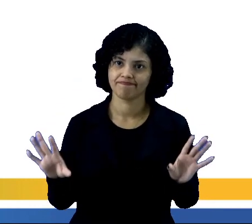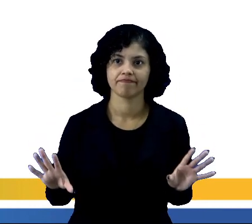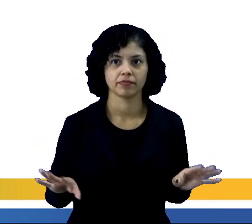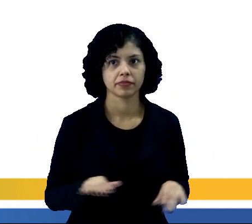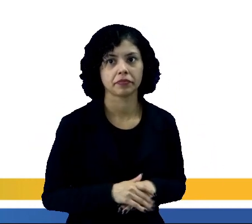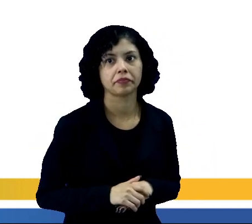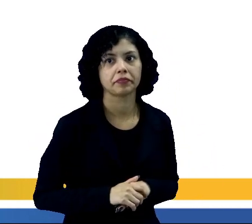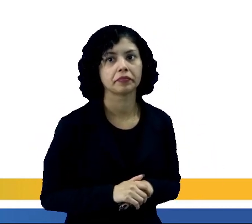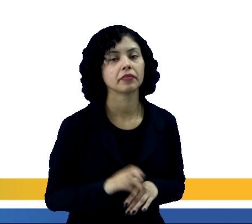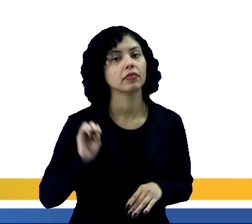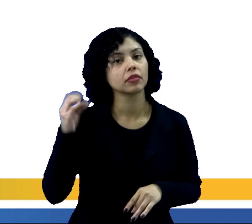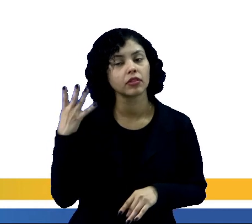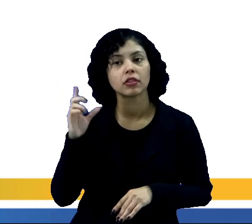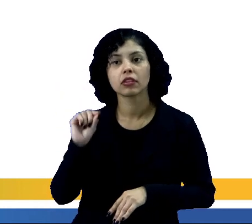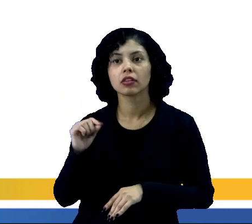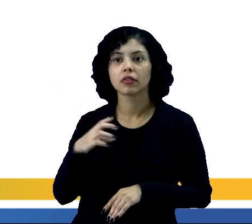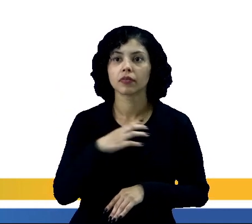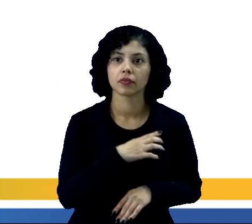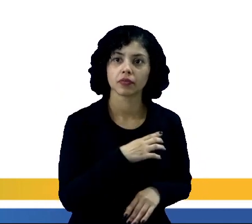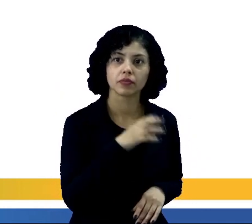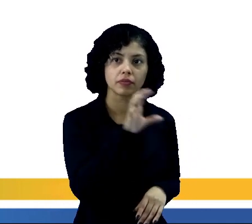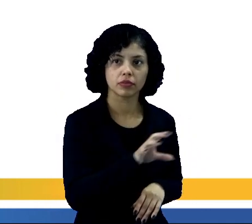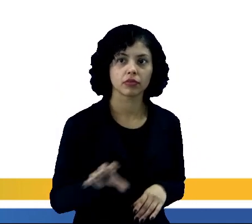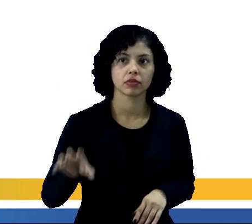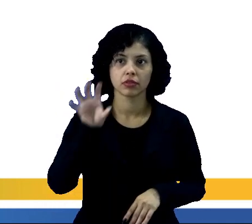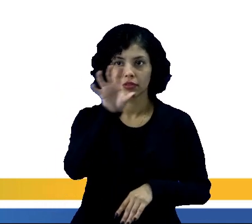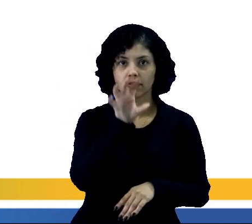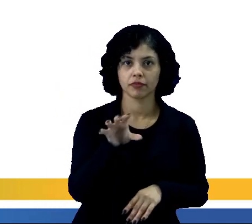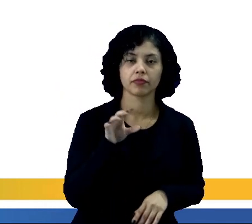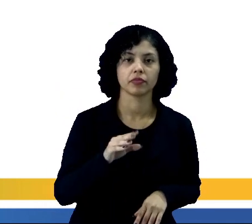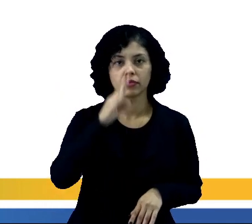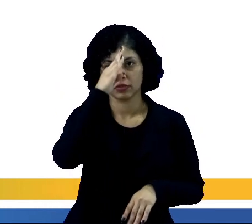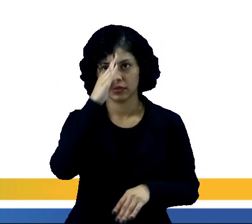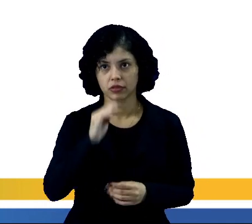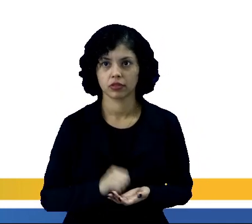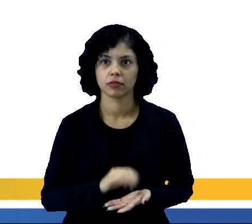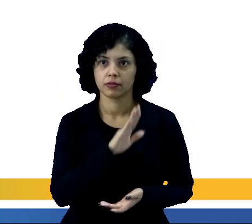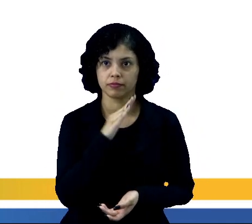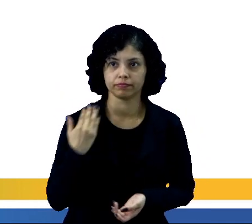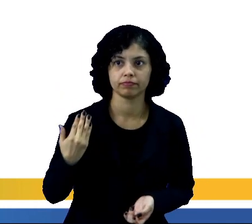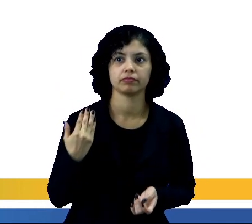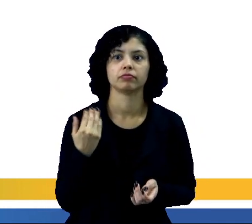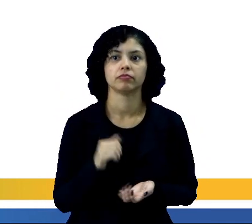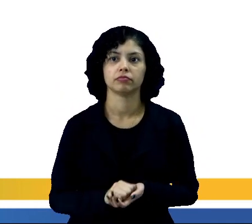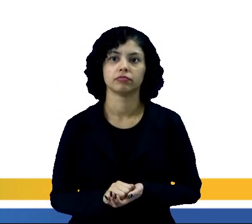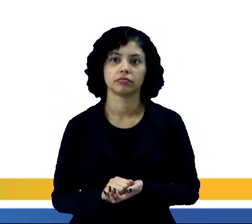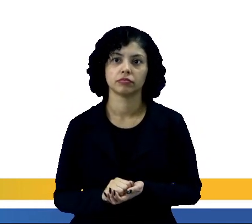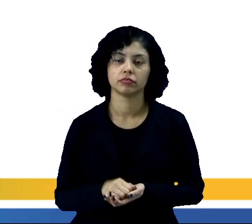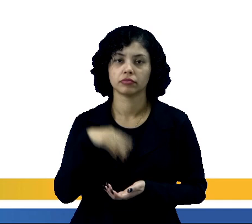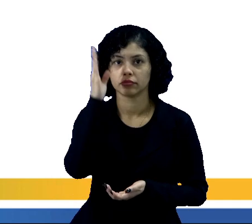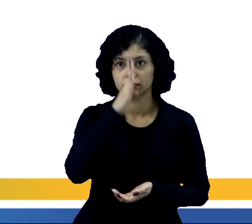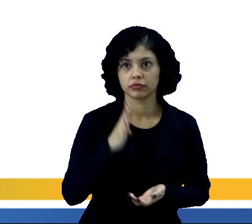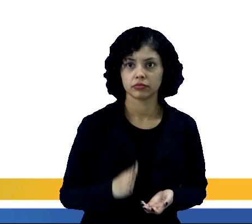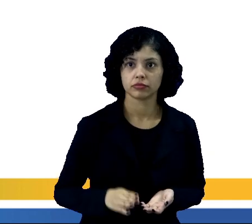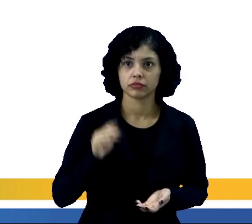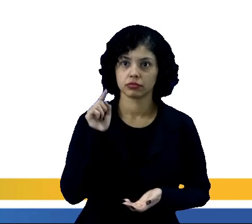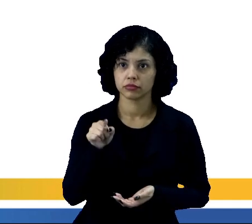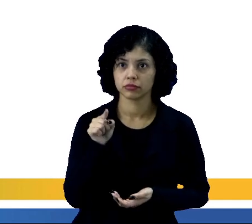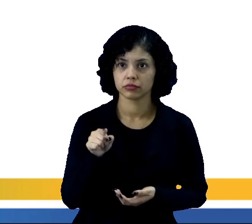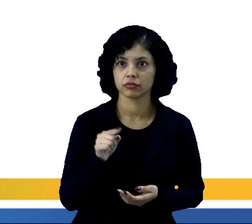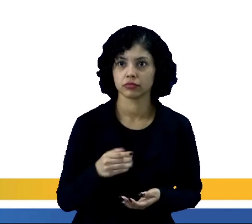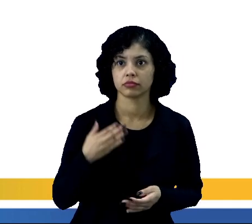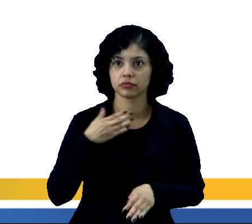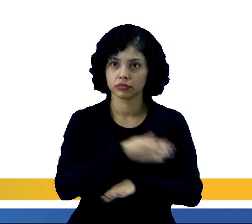desprotegido. E aí, cidade por cidade, região em região, né, soldados nazistas são derrotados ou se rendem, né? O Brasil entra